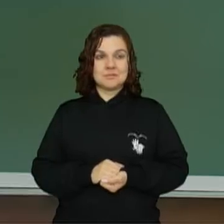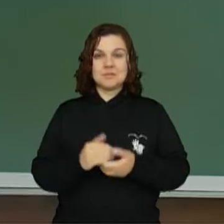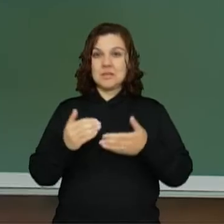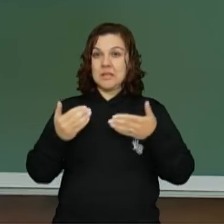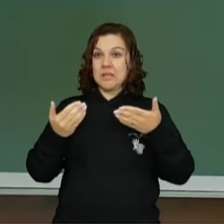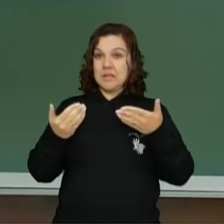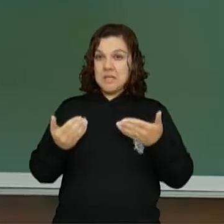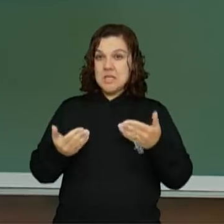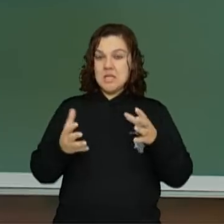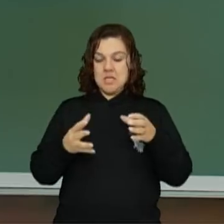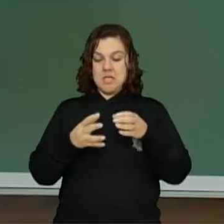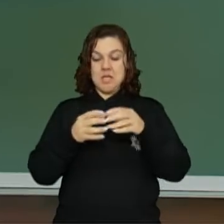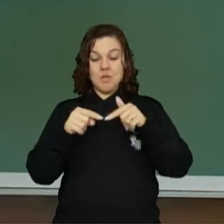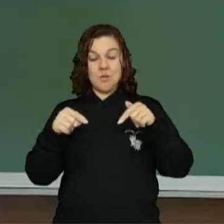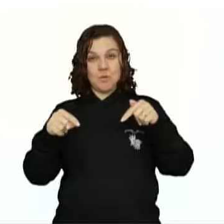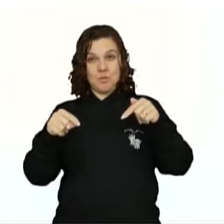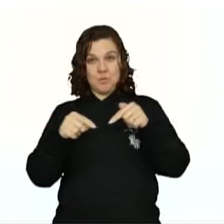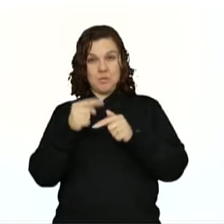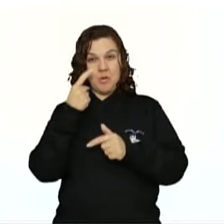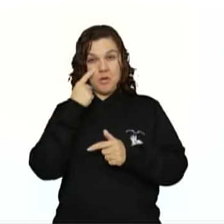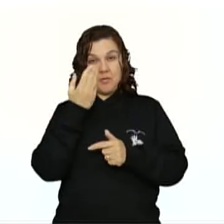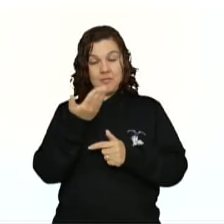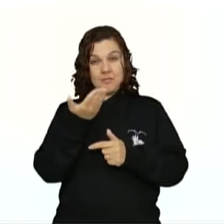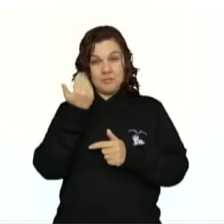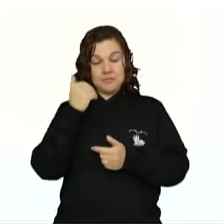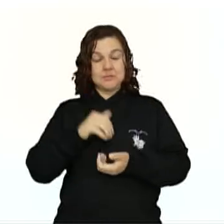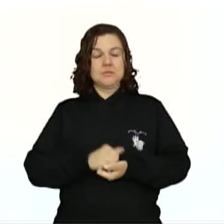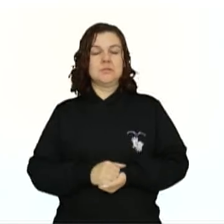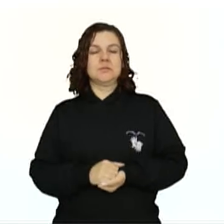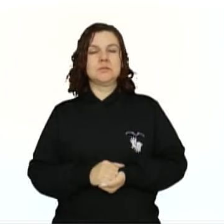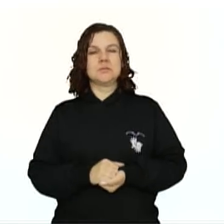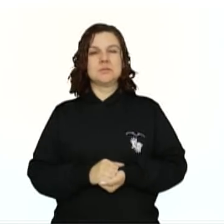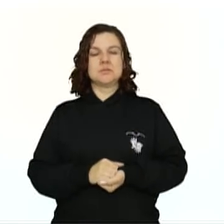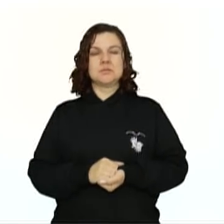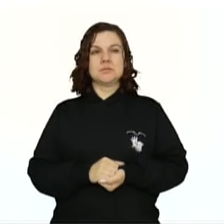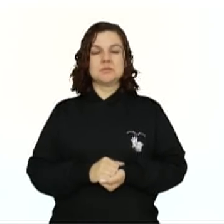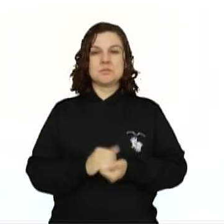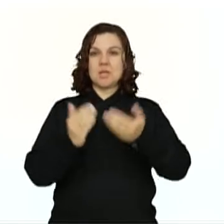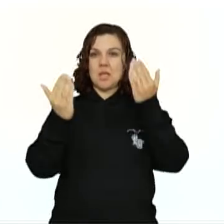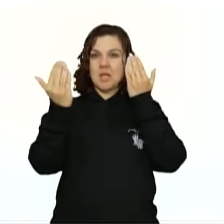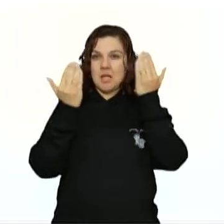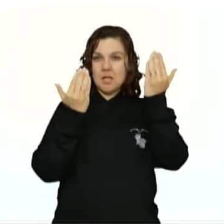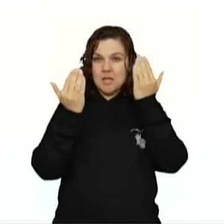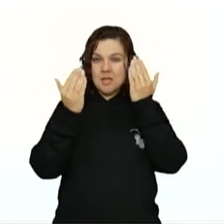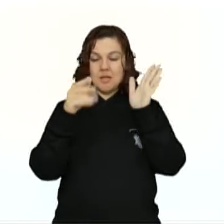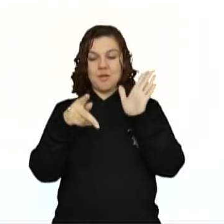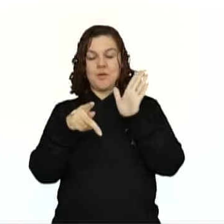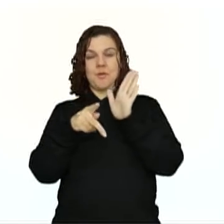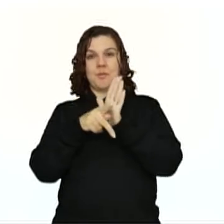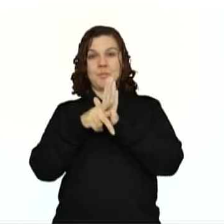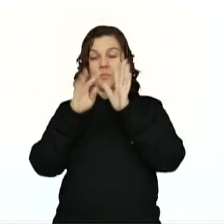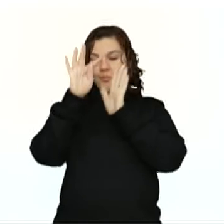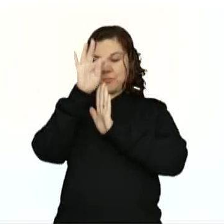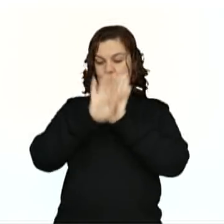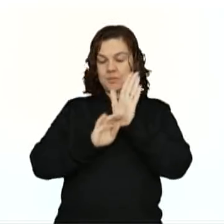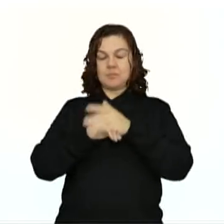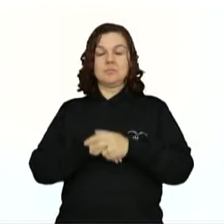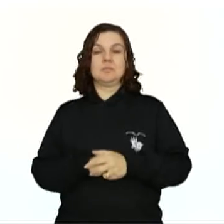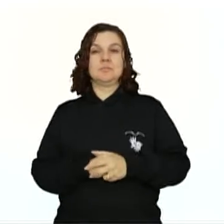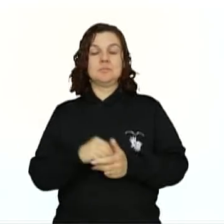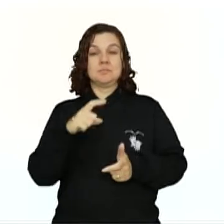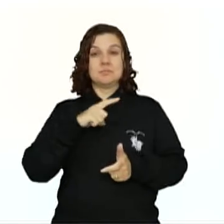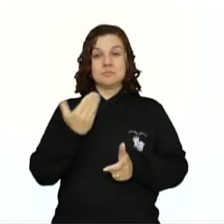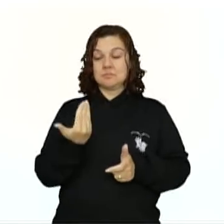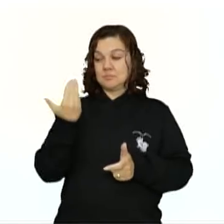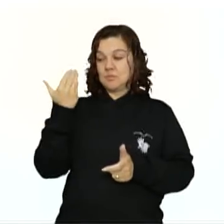Então, turma, veja só, vamos ali analisar o nosso textinho. Temos